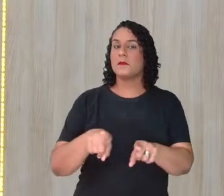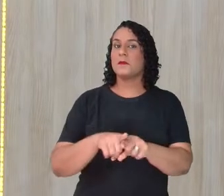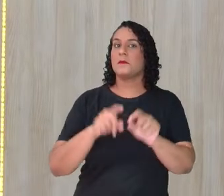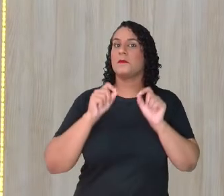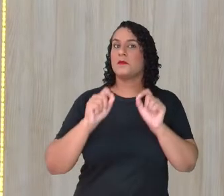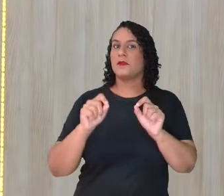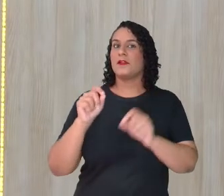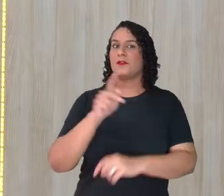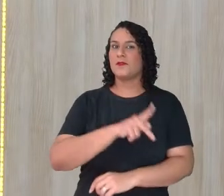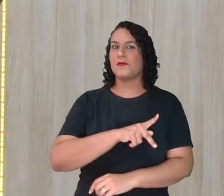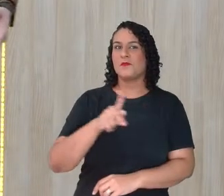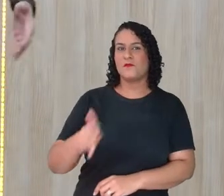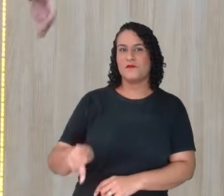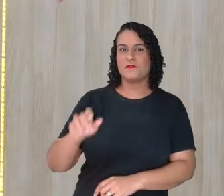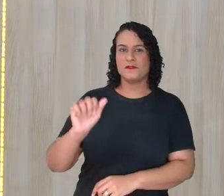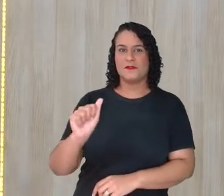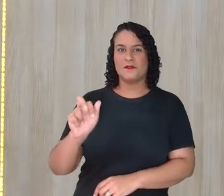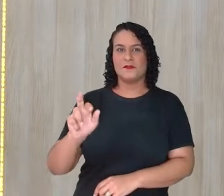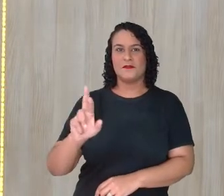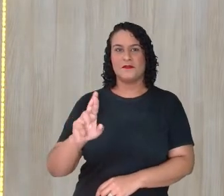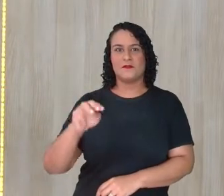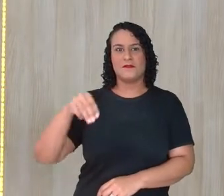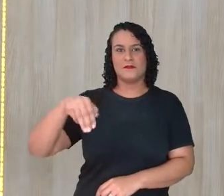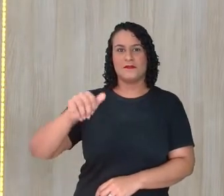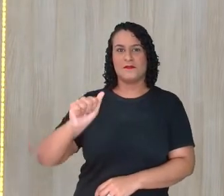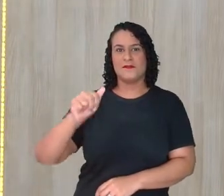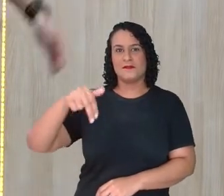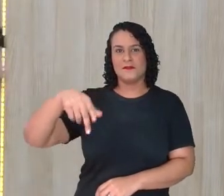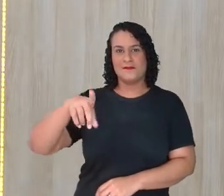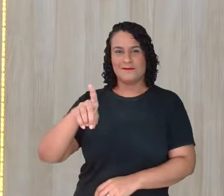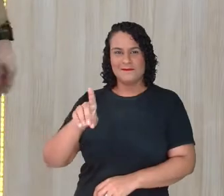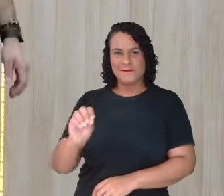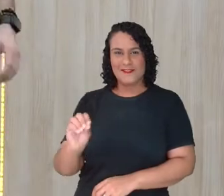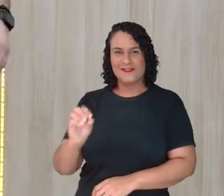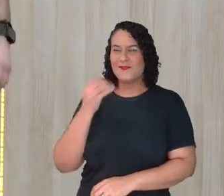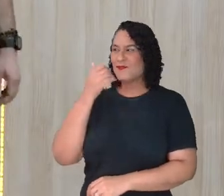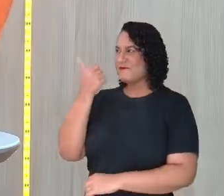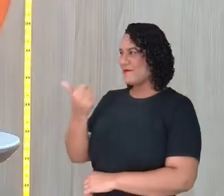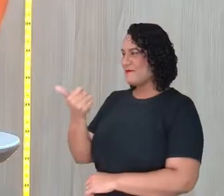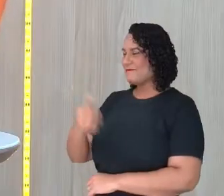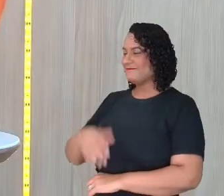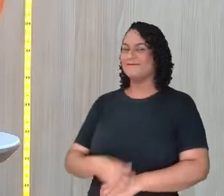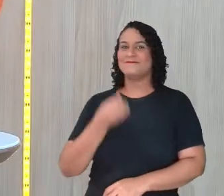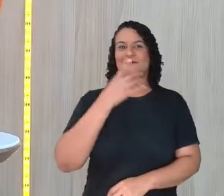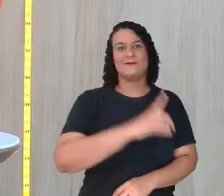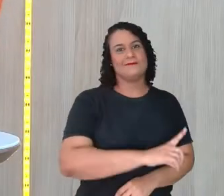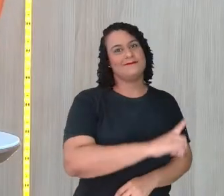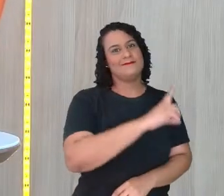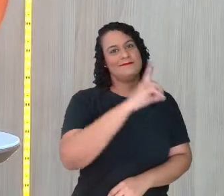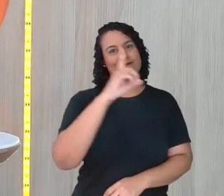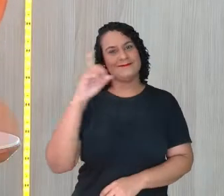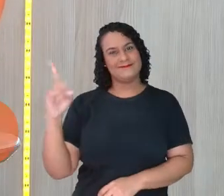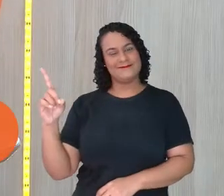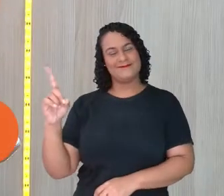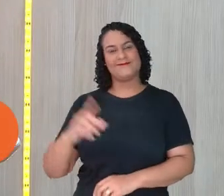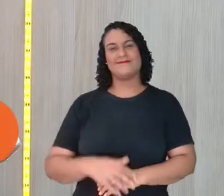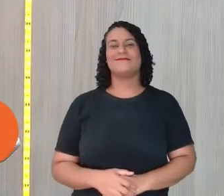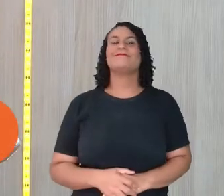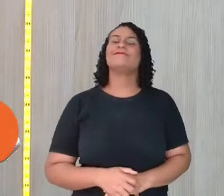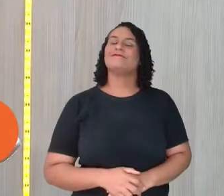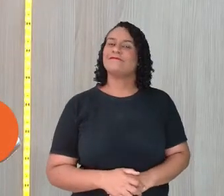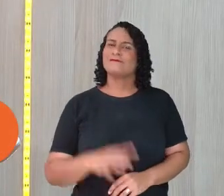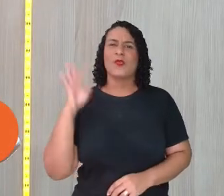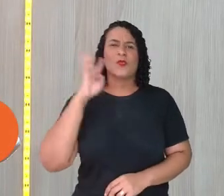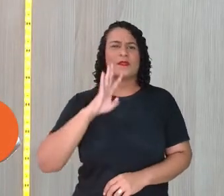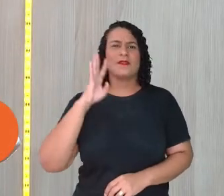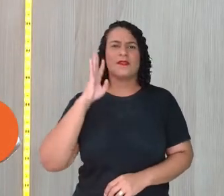do nosso colega, o professor Armando Pérez. Professor, e aí, tudo bom? Bom dia, tudo bom, Luciano? Massa